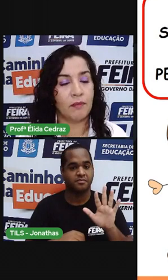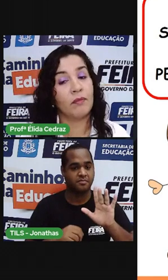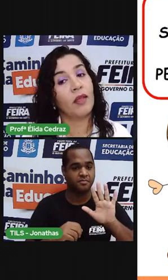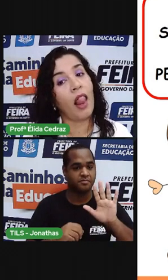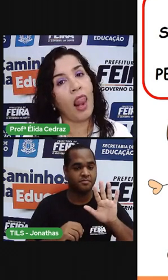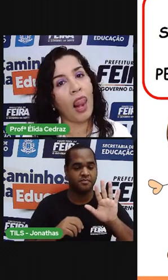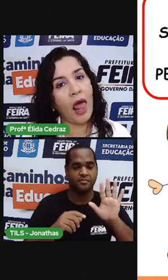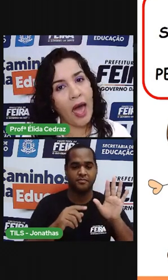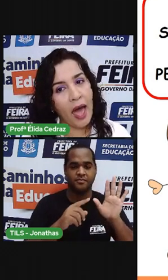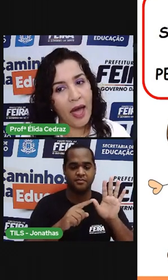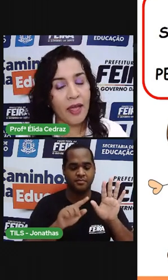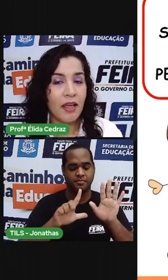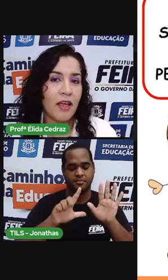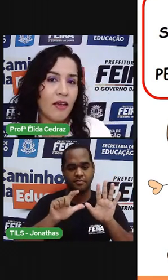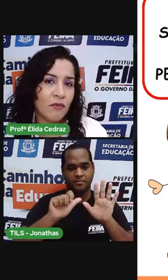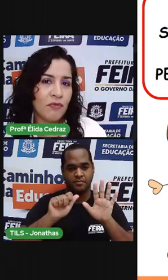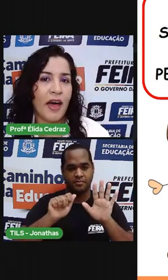Lava,